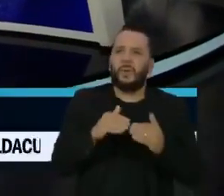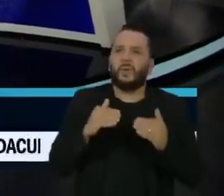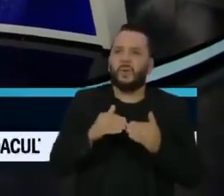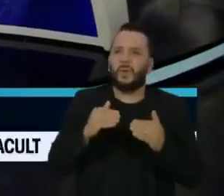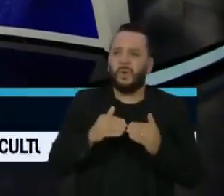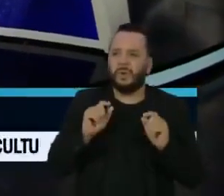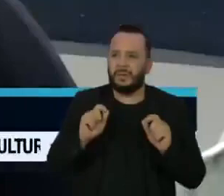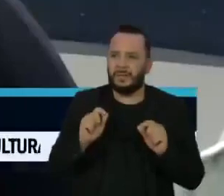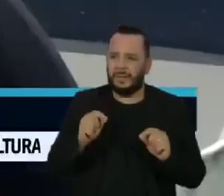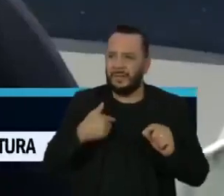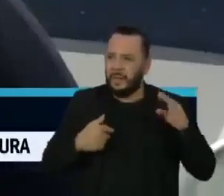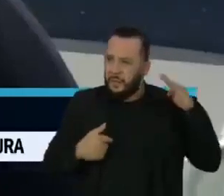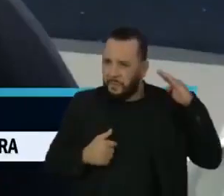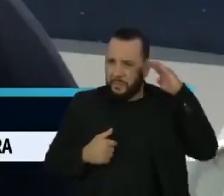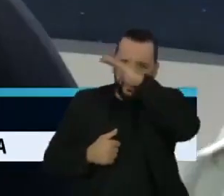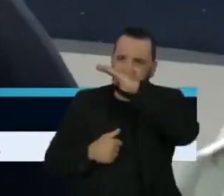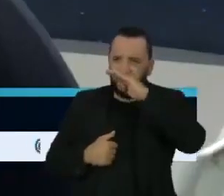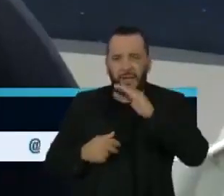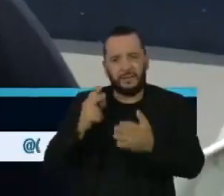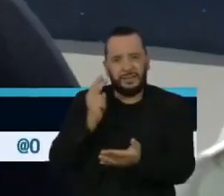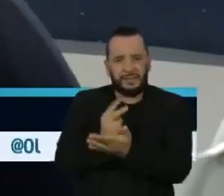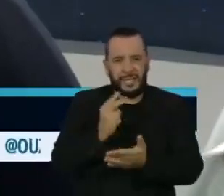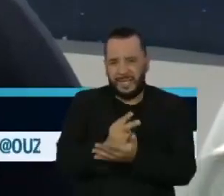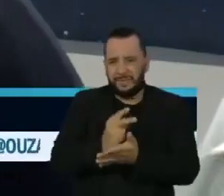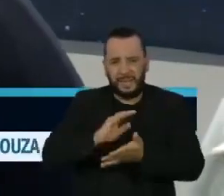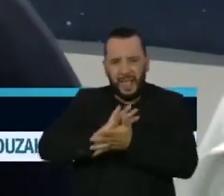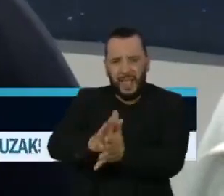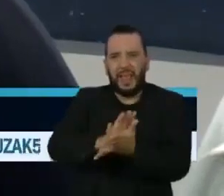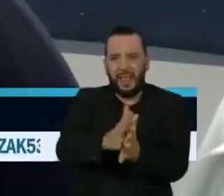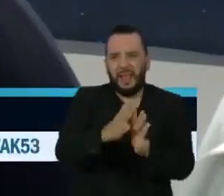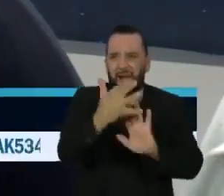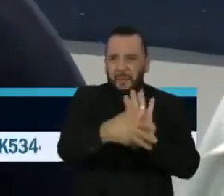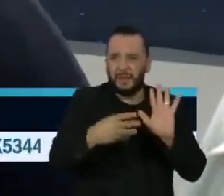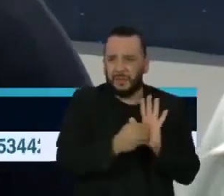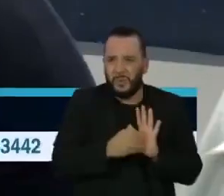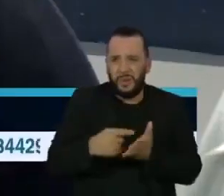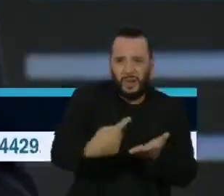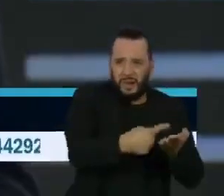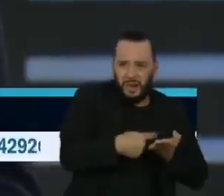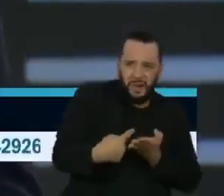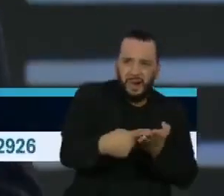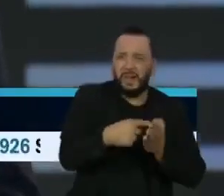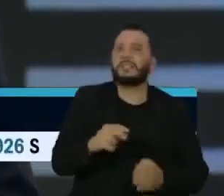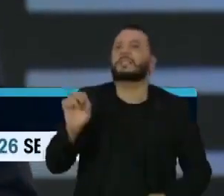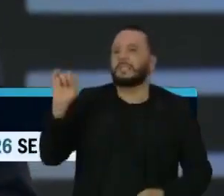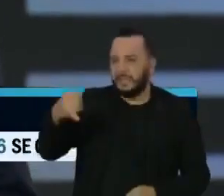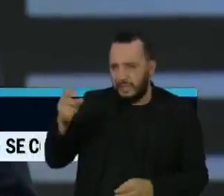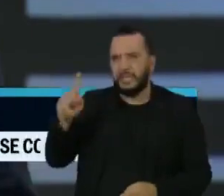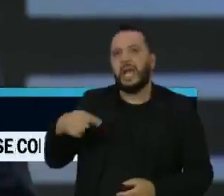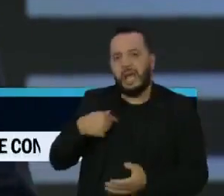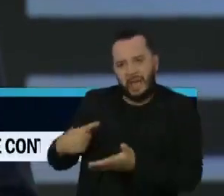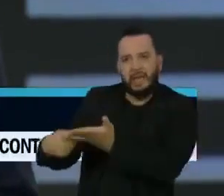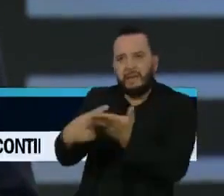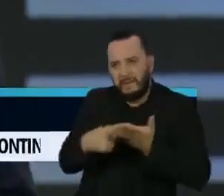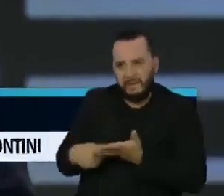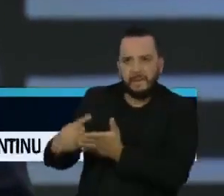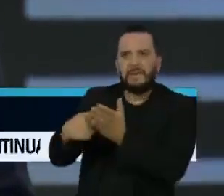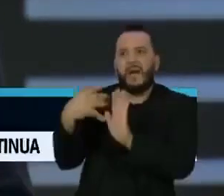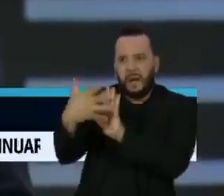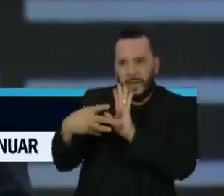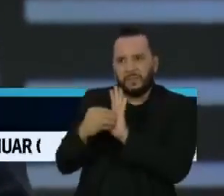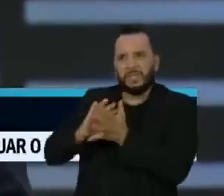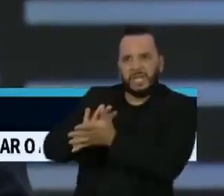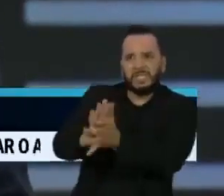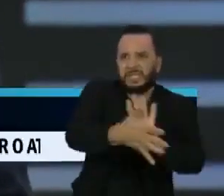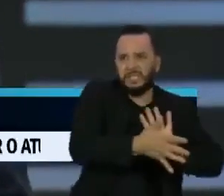ataque amplo e sistêmico Amazônia formação é um ataque sistemático né e das piores